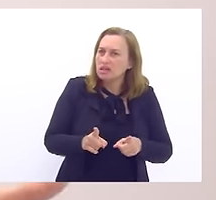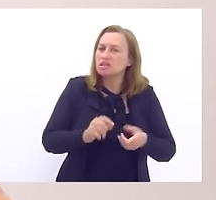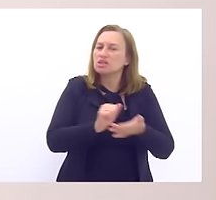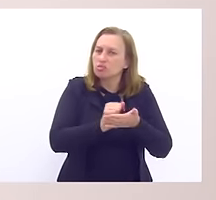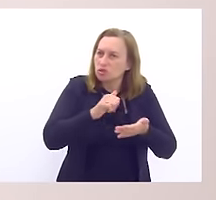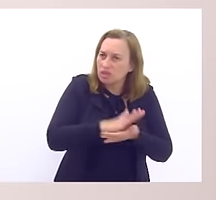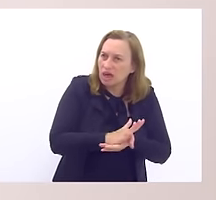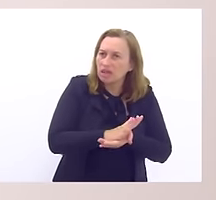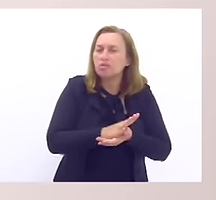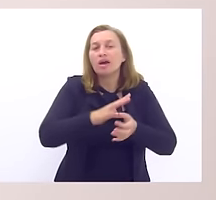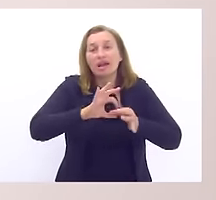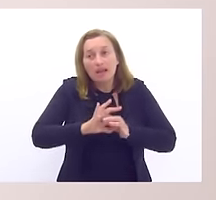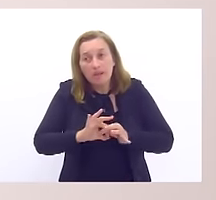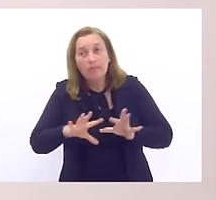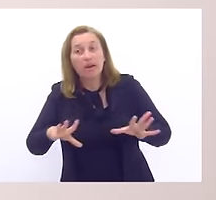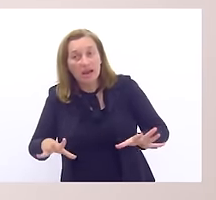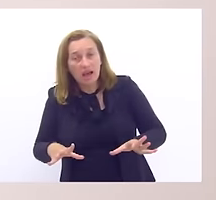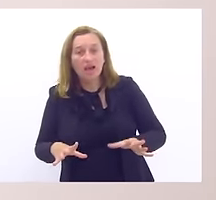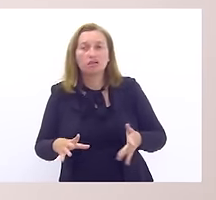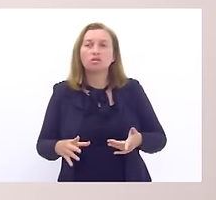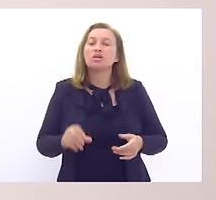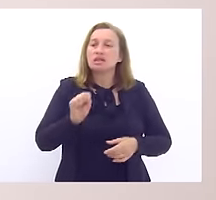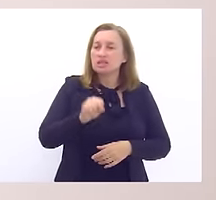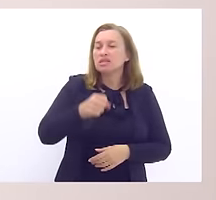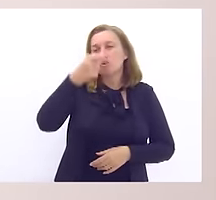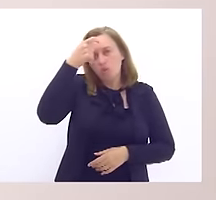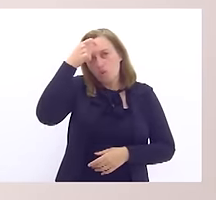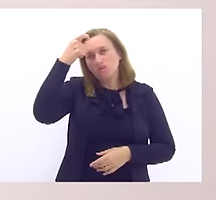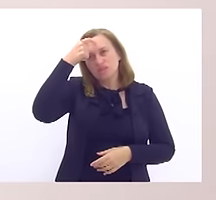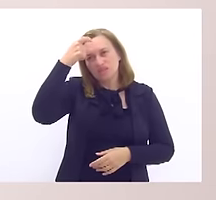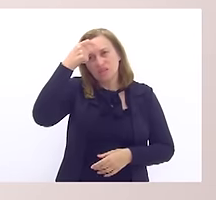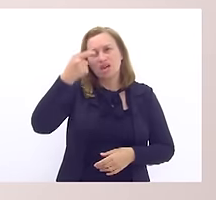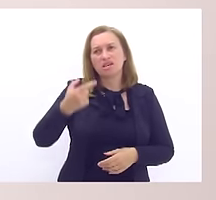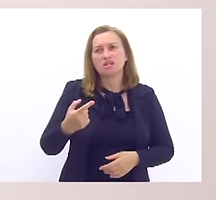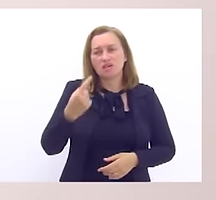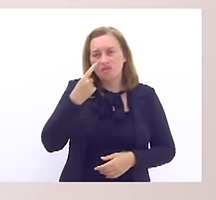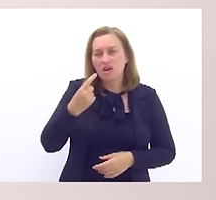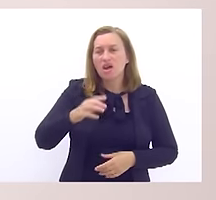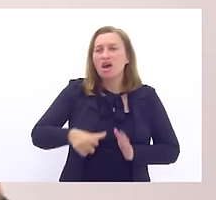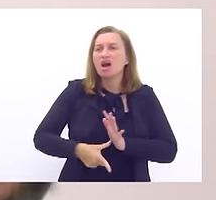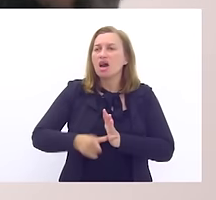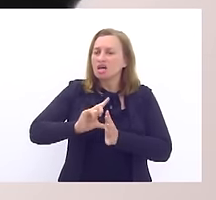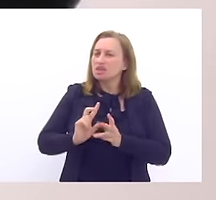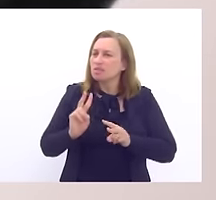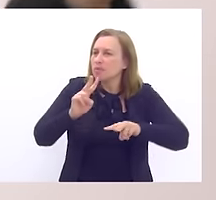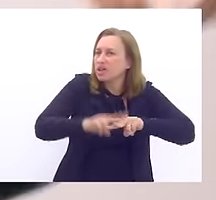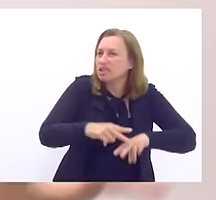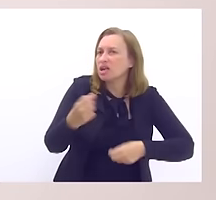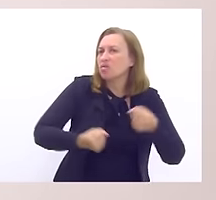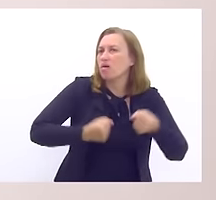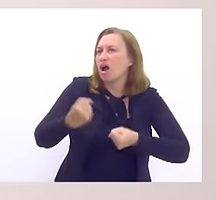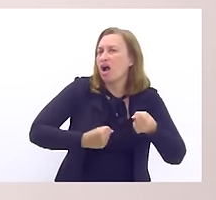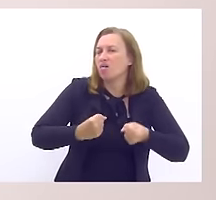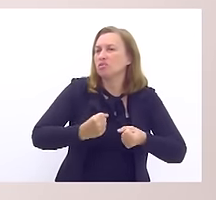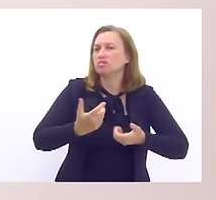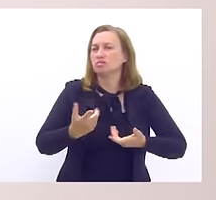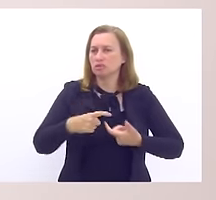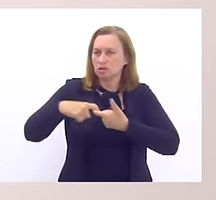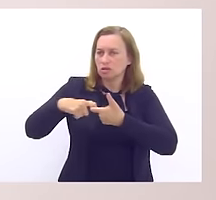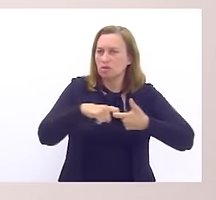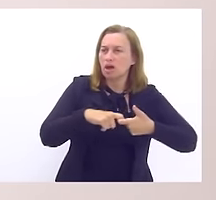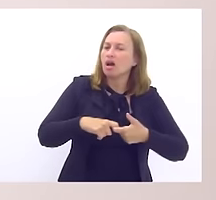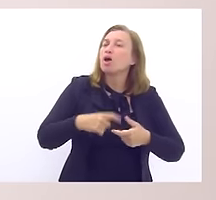amontoado e etc mas que se tem assim muito critério antes de pegar um carro e colocar em cima de um reboque